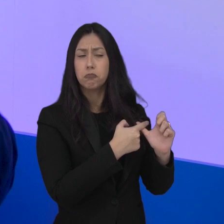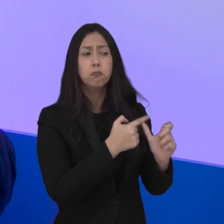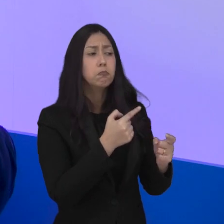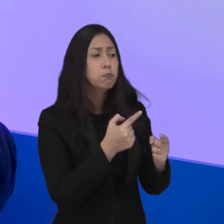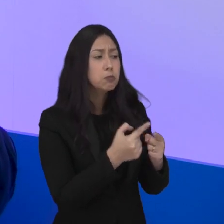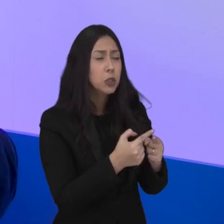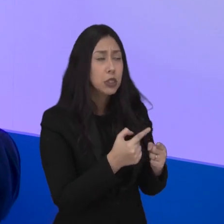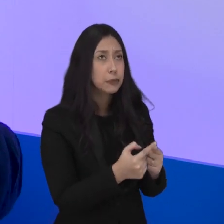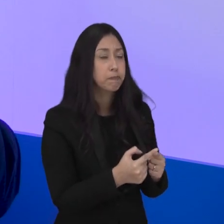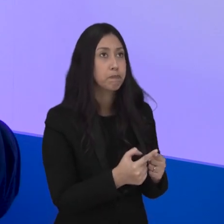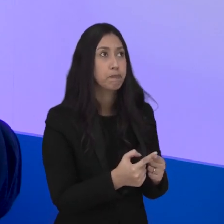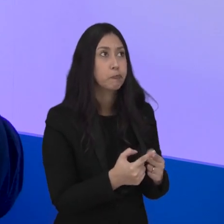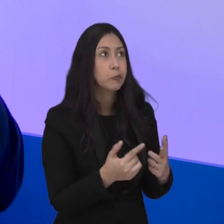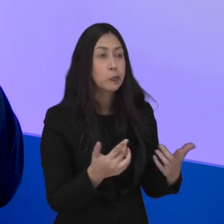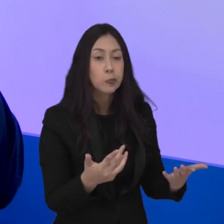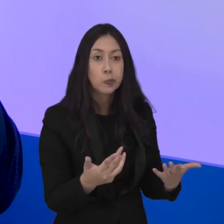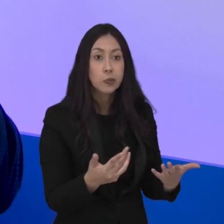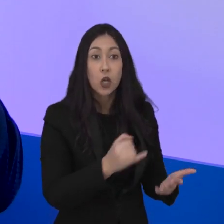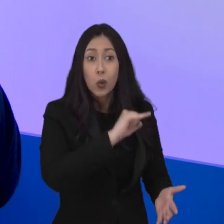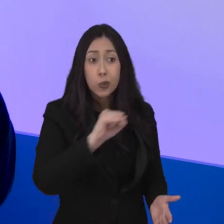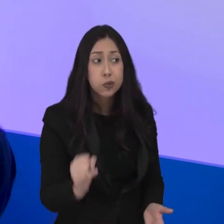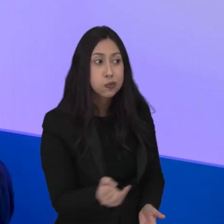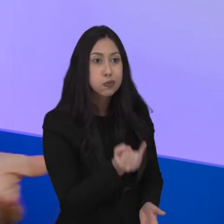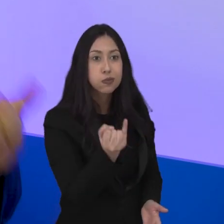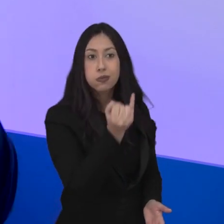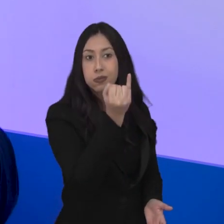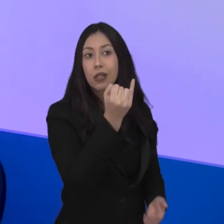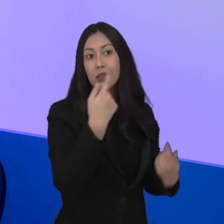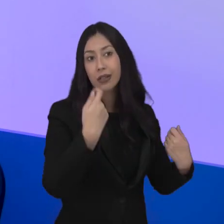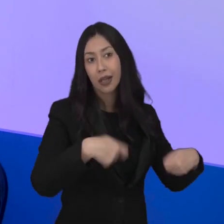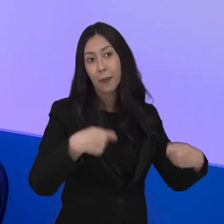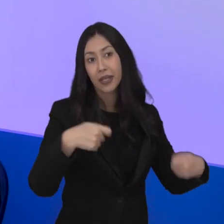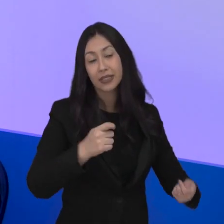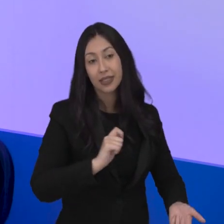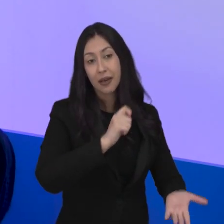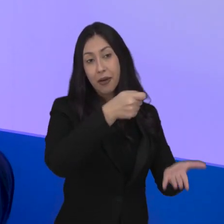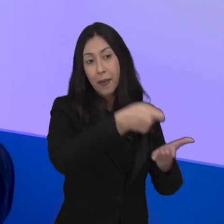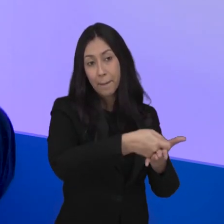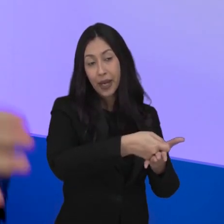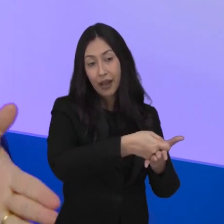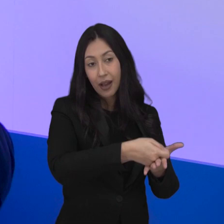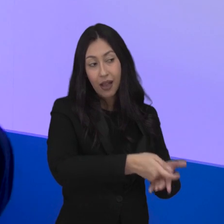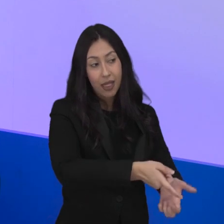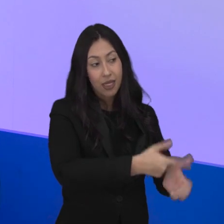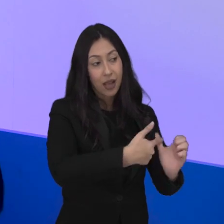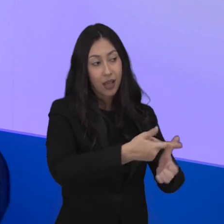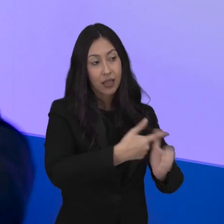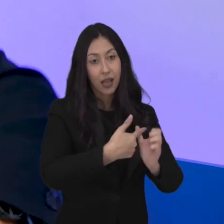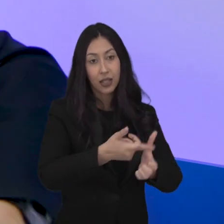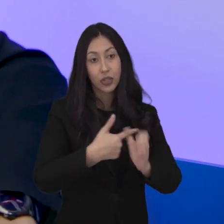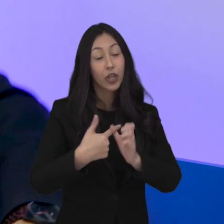mas por conta dos juros que a União é obrigada a pagar em função da dívida